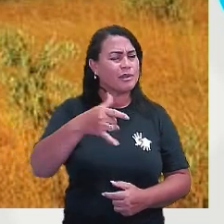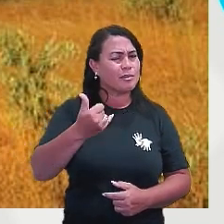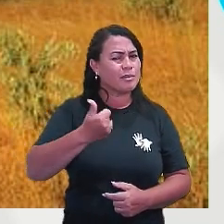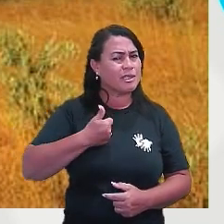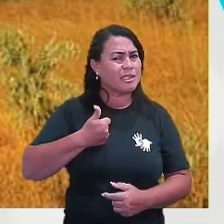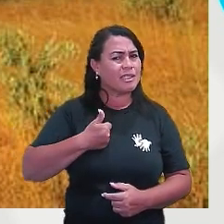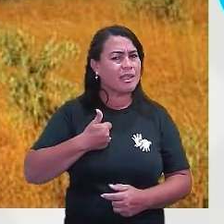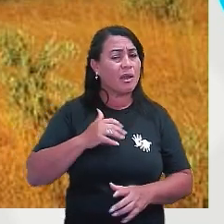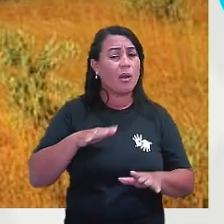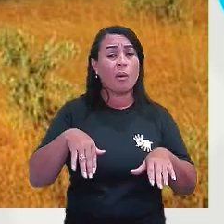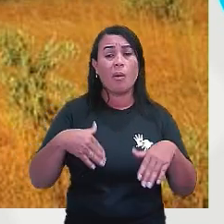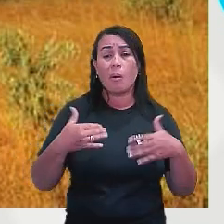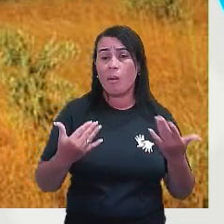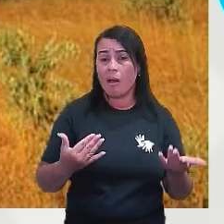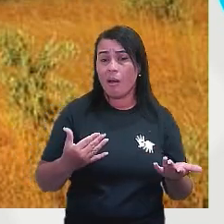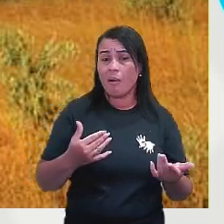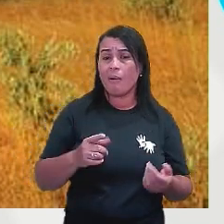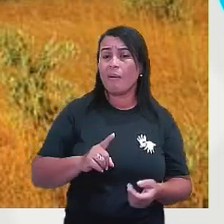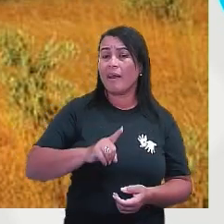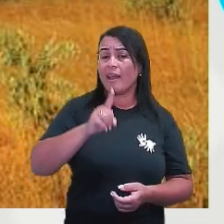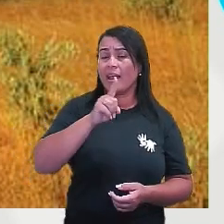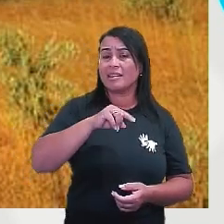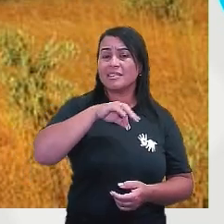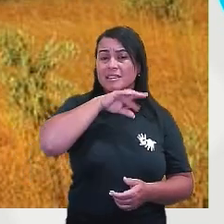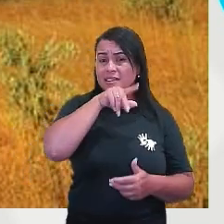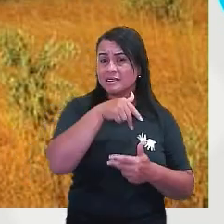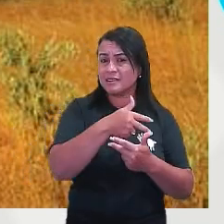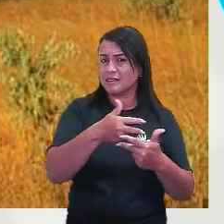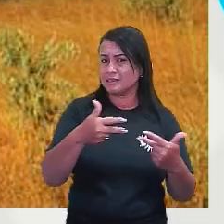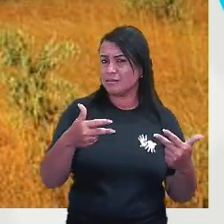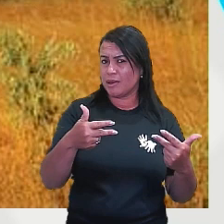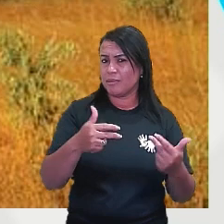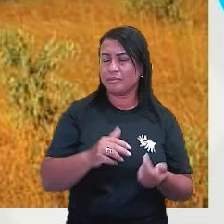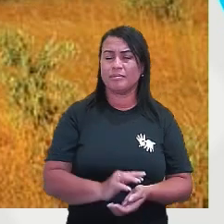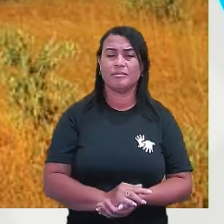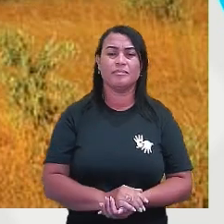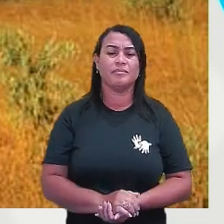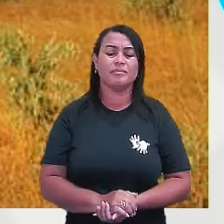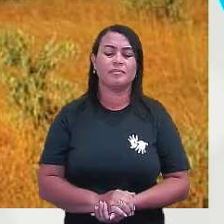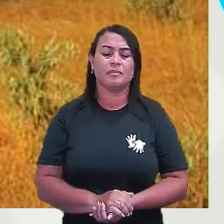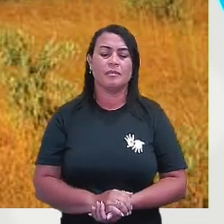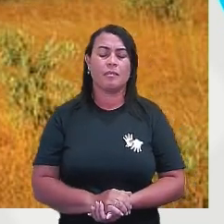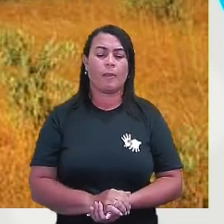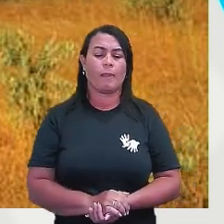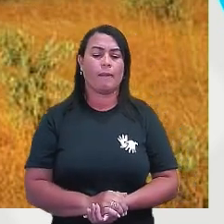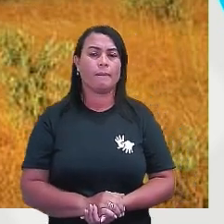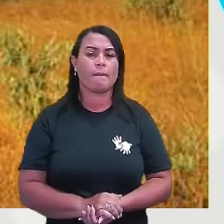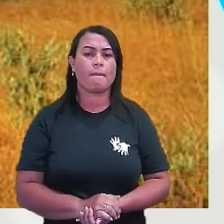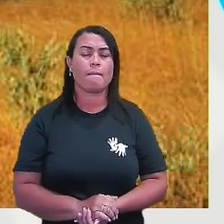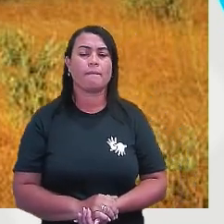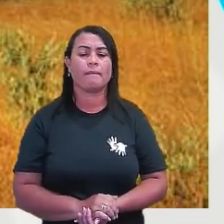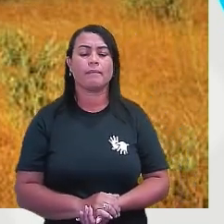dizer qual é o animal que essa sombra pertence?